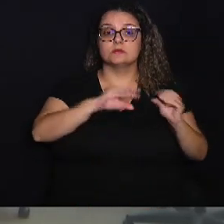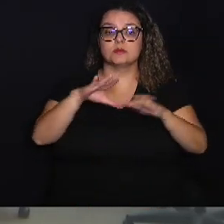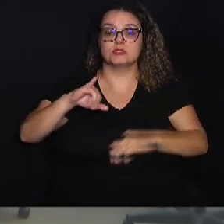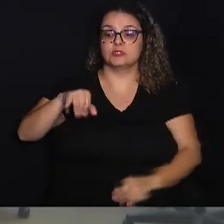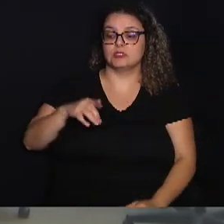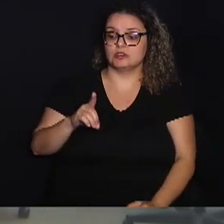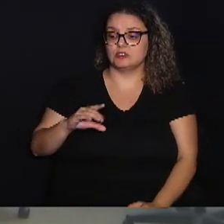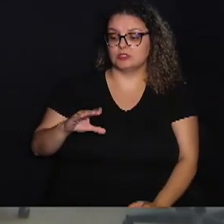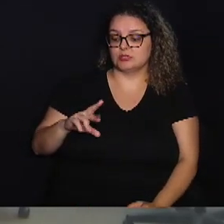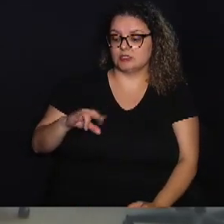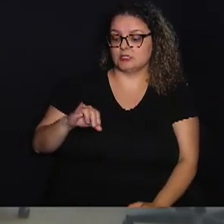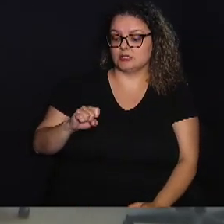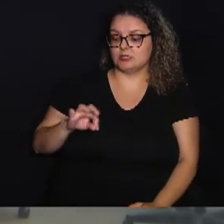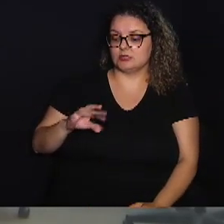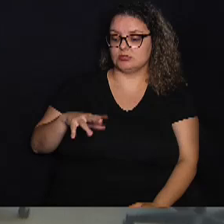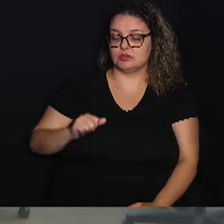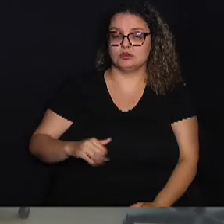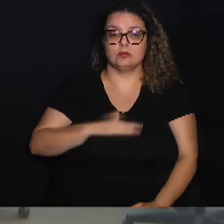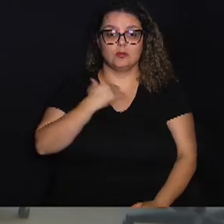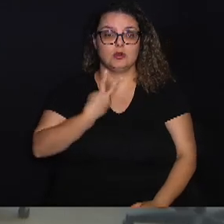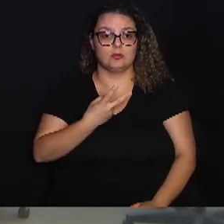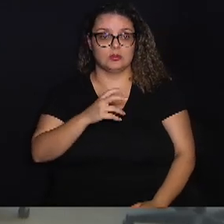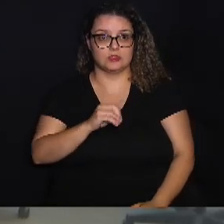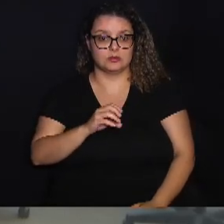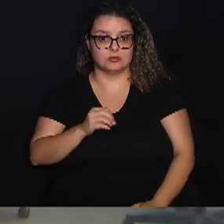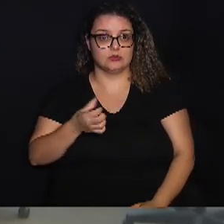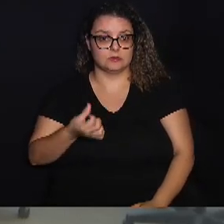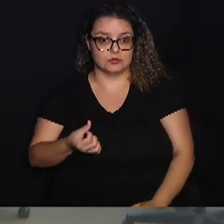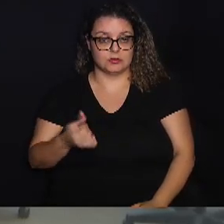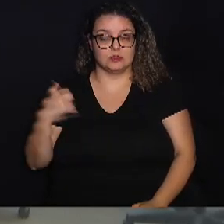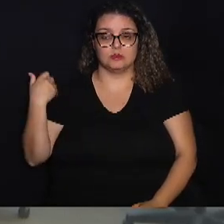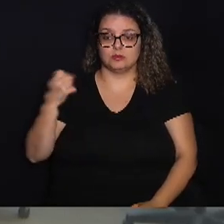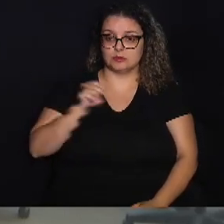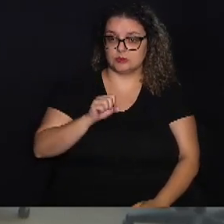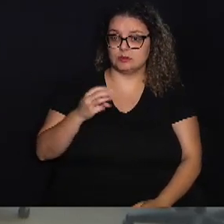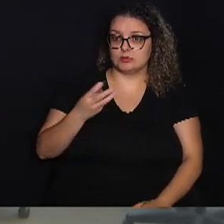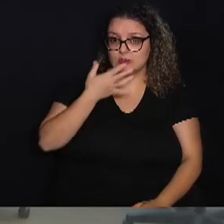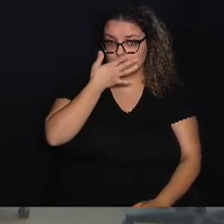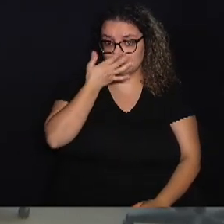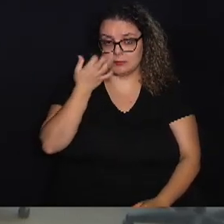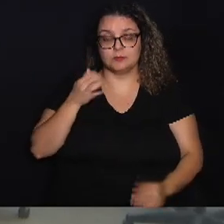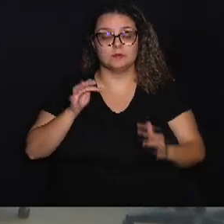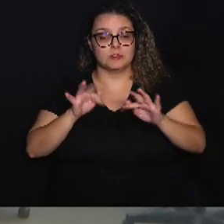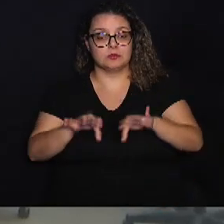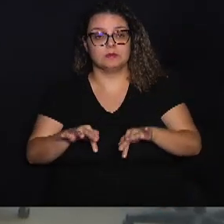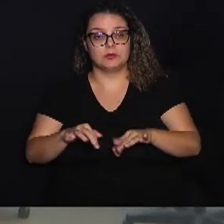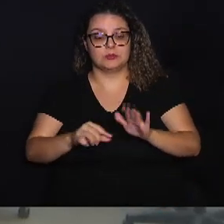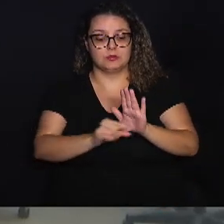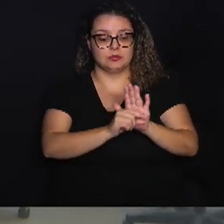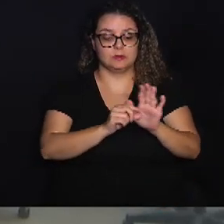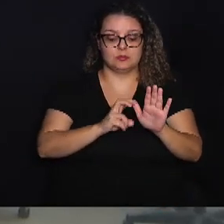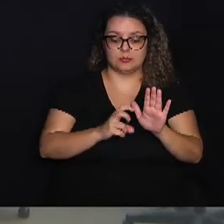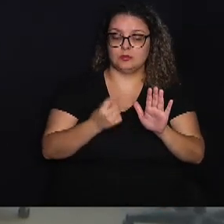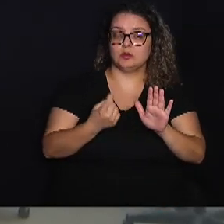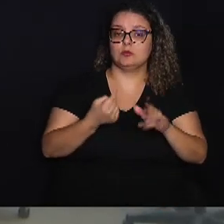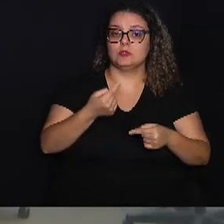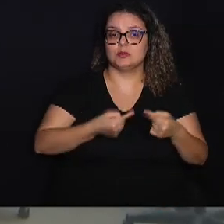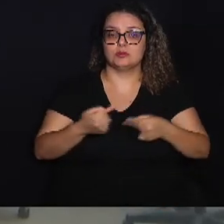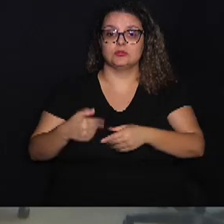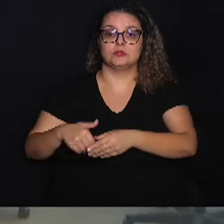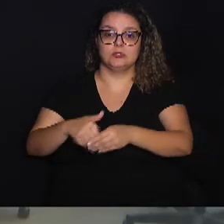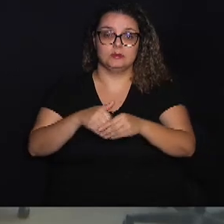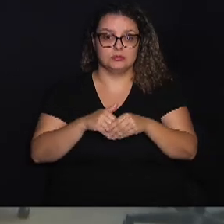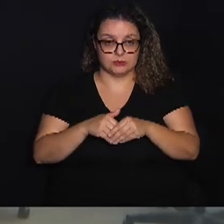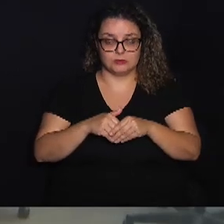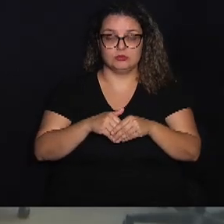ele faleceu em 2016 aos 83 anos e para finalizar item cinco turno único de disco